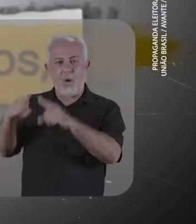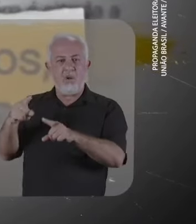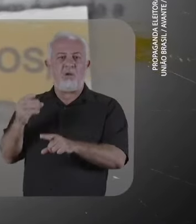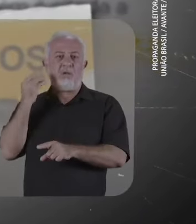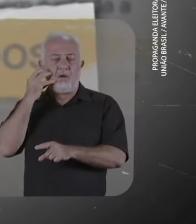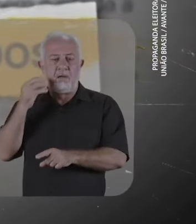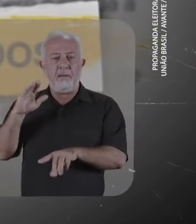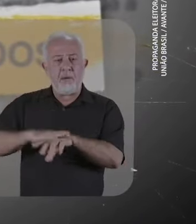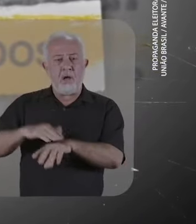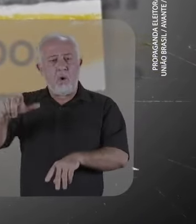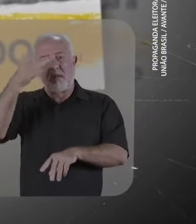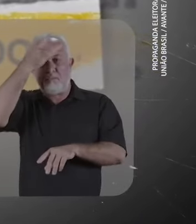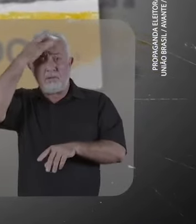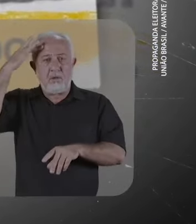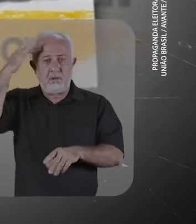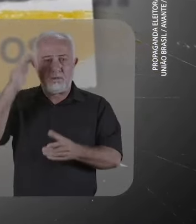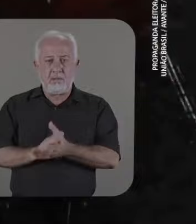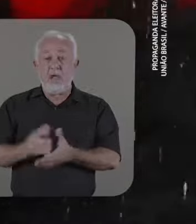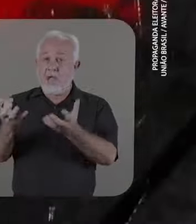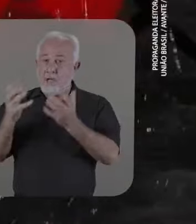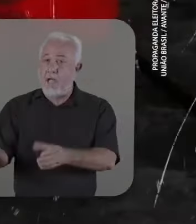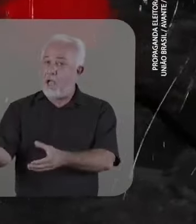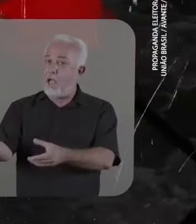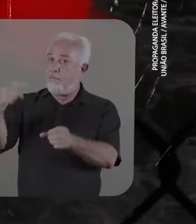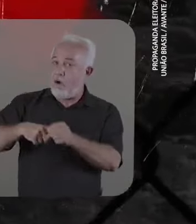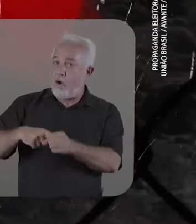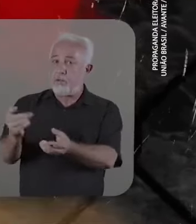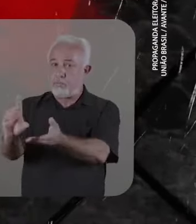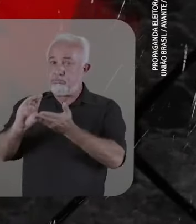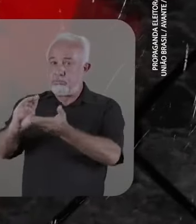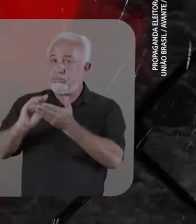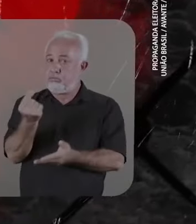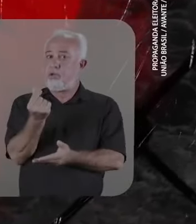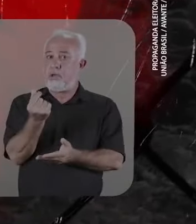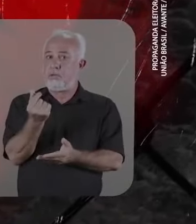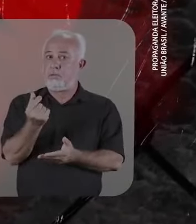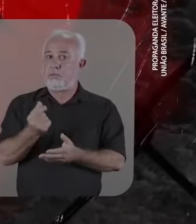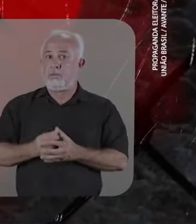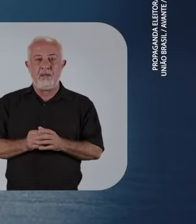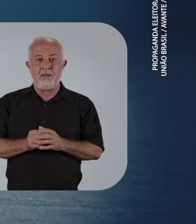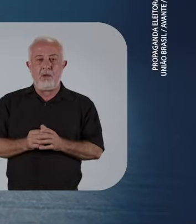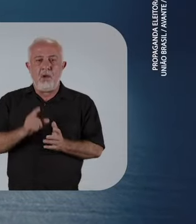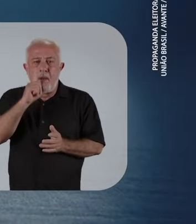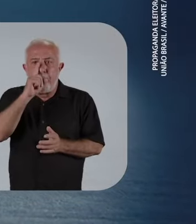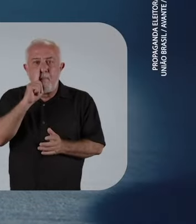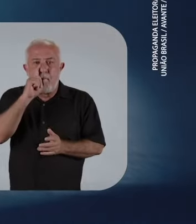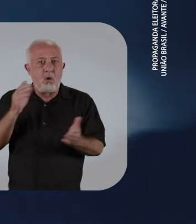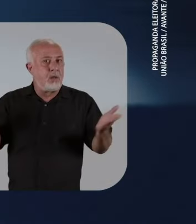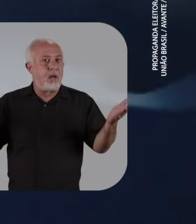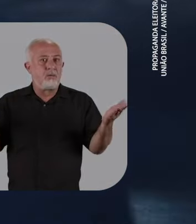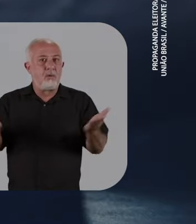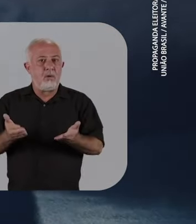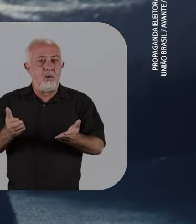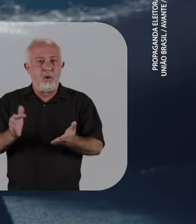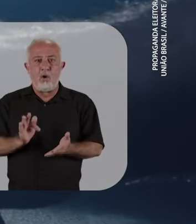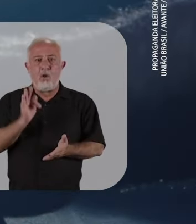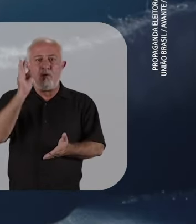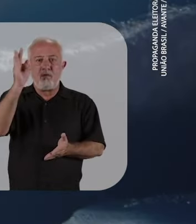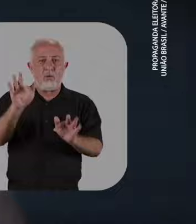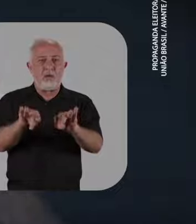responsáveis por má aplicação do dinheiro do Instituto e responde várias ações na Justiça por isso. O que está em jogo agora é